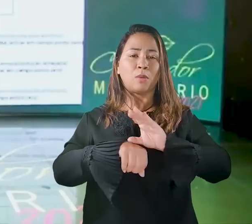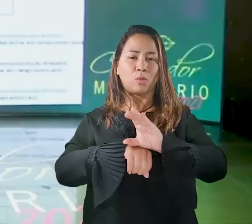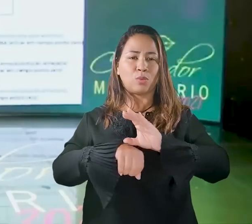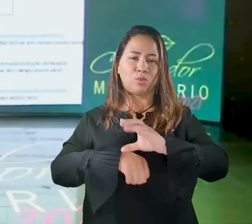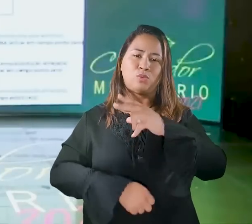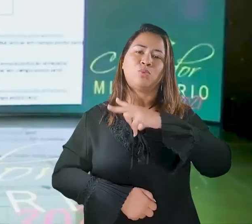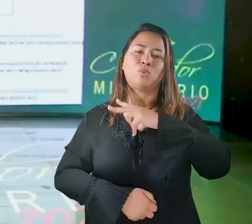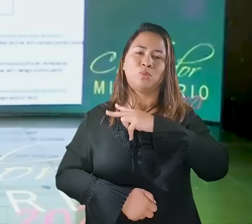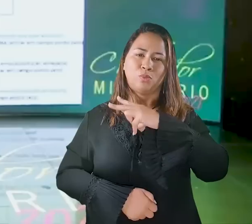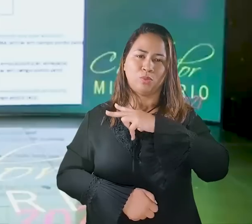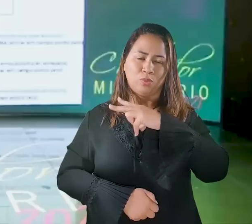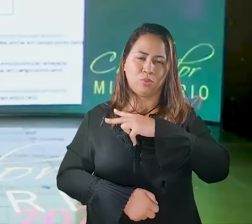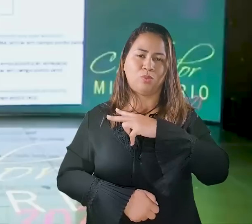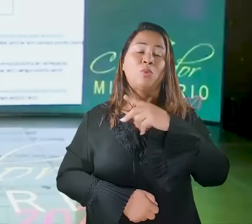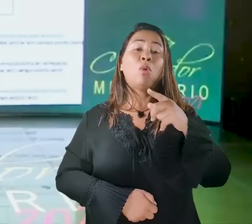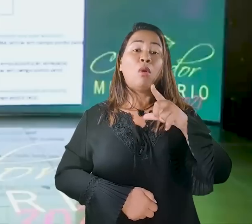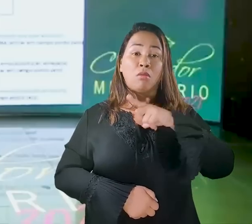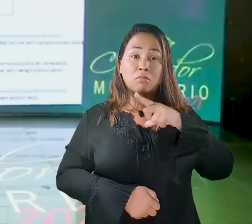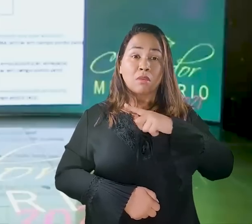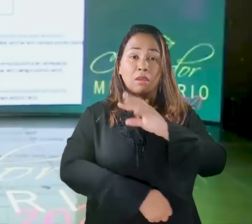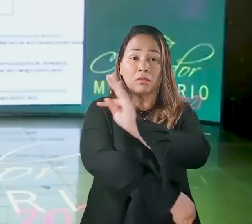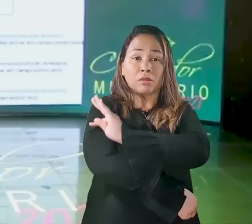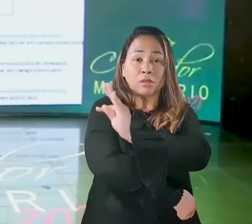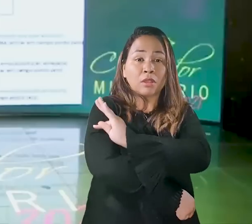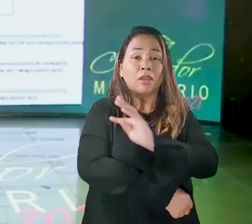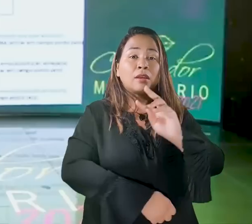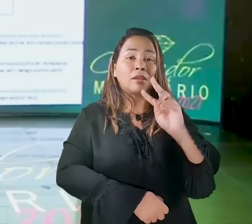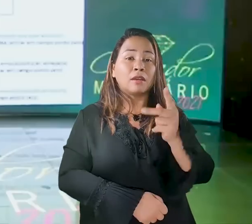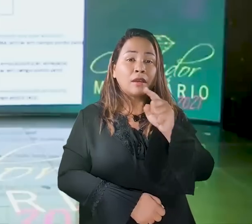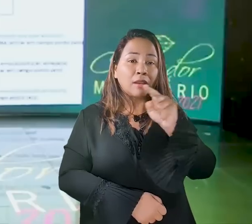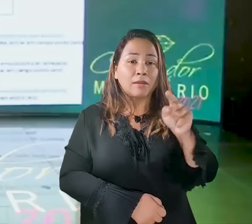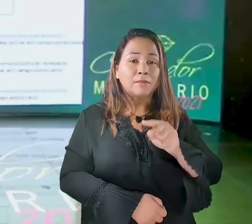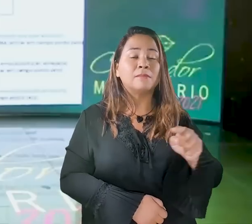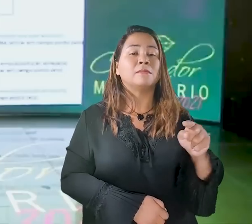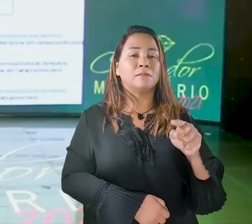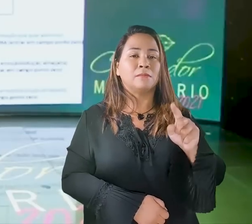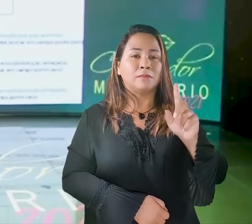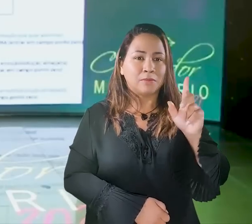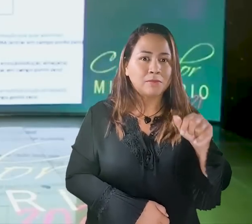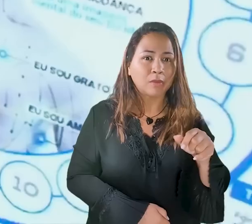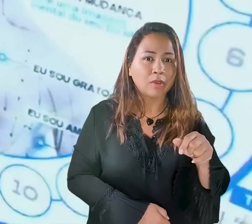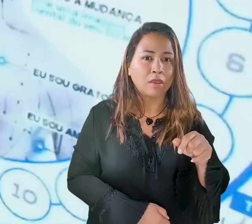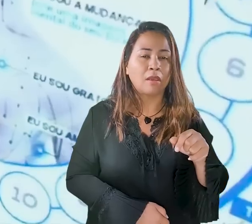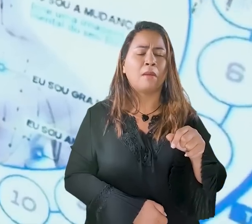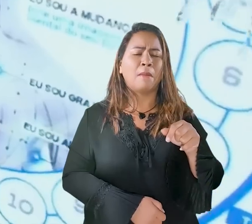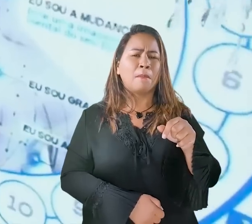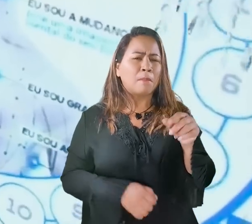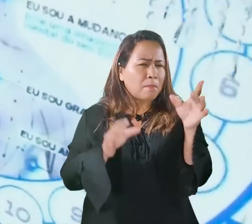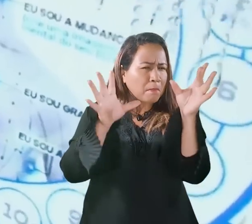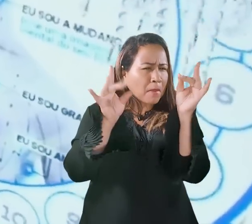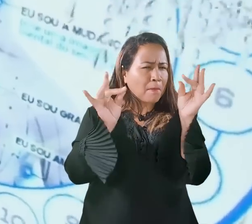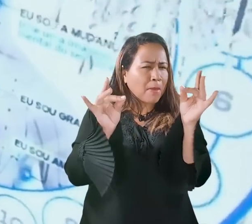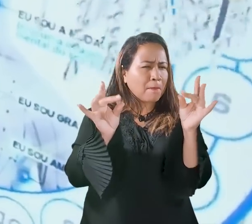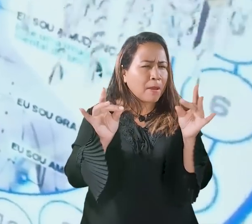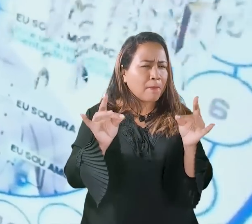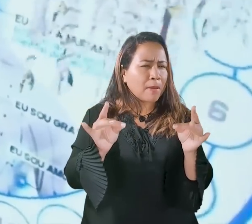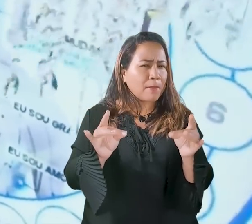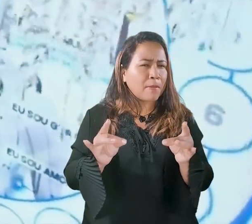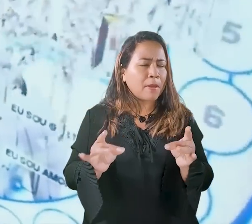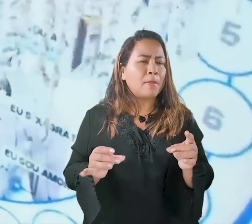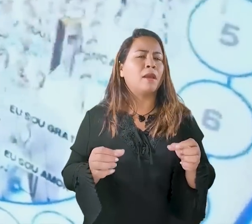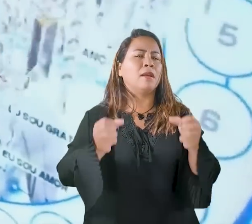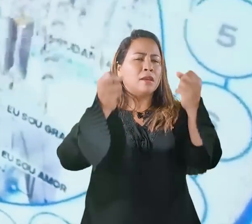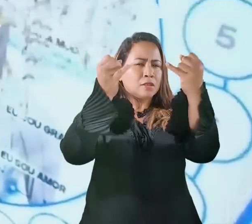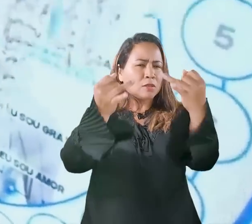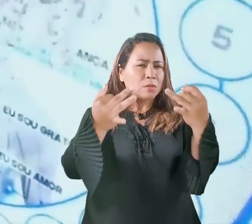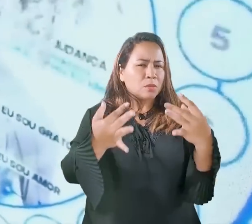Hertz. Não precisa. O Hertz, né, que é o homenzinho anatômico aqui, que eu mostro cada um dos meridianos, explico